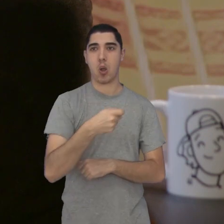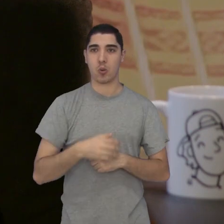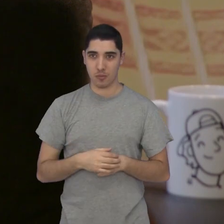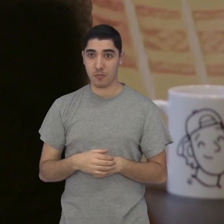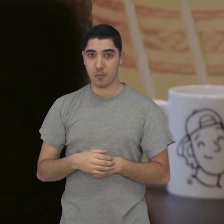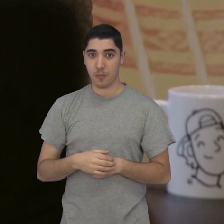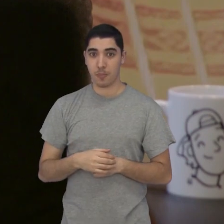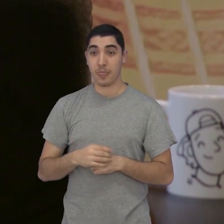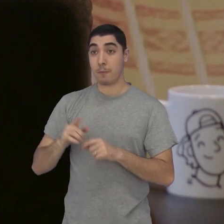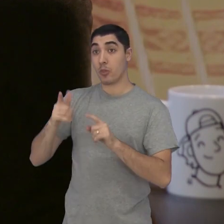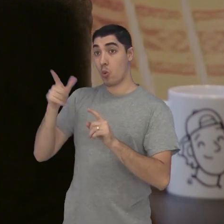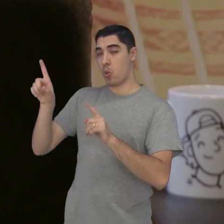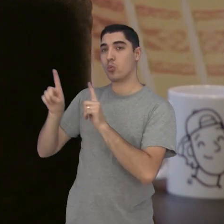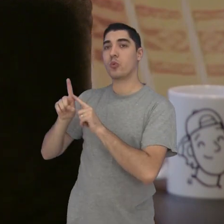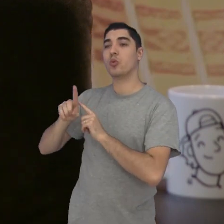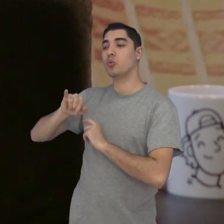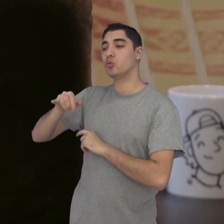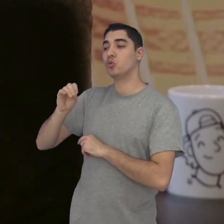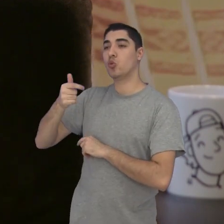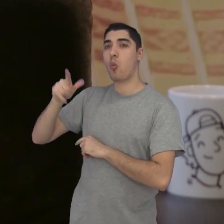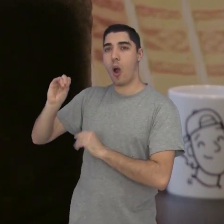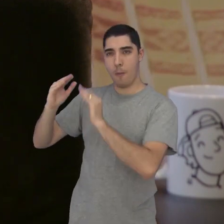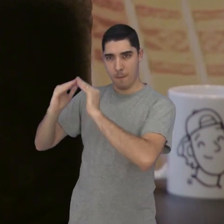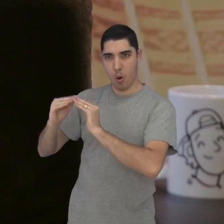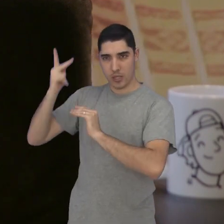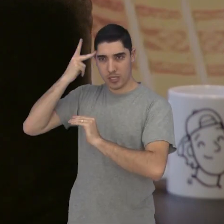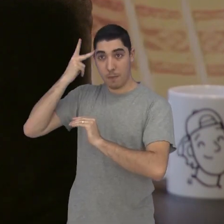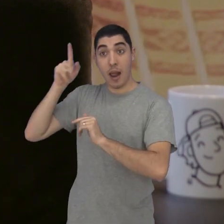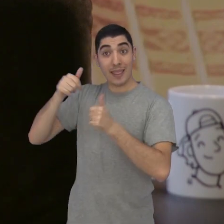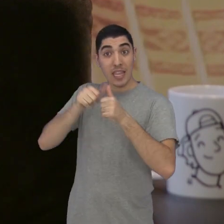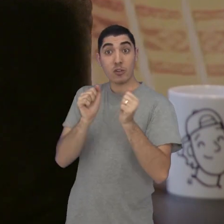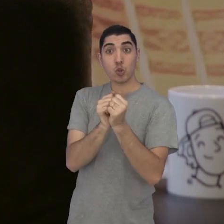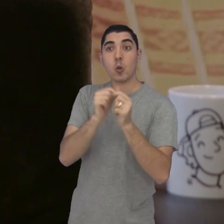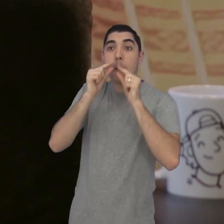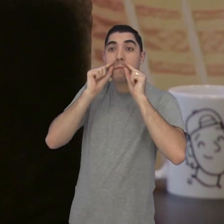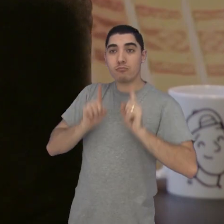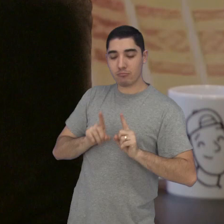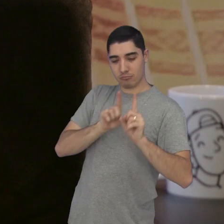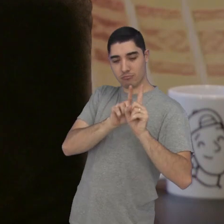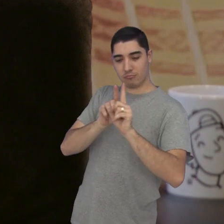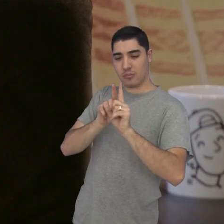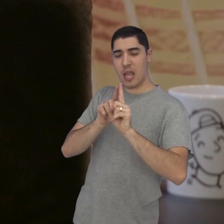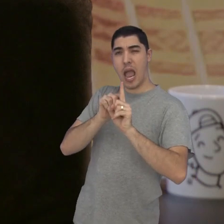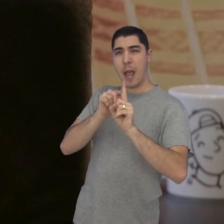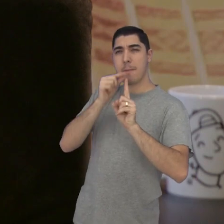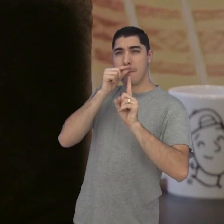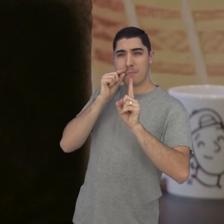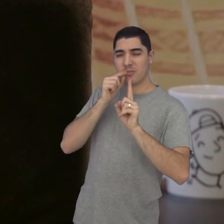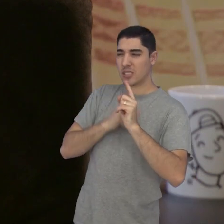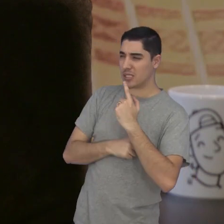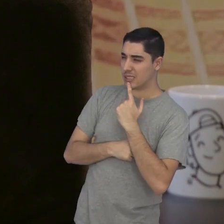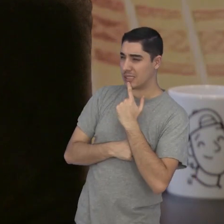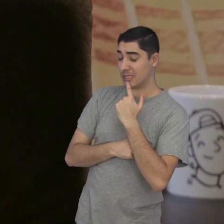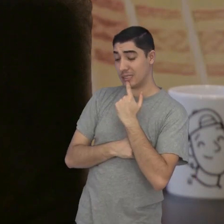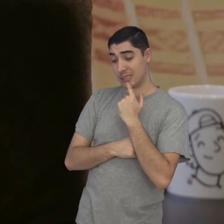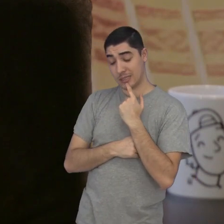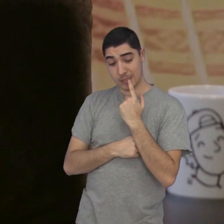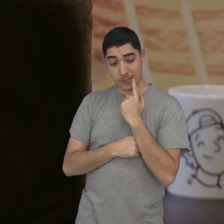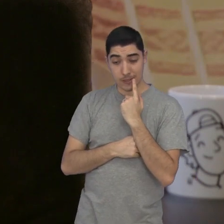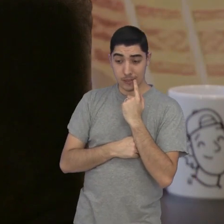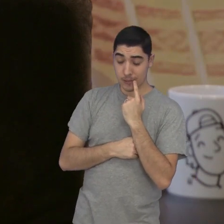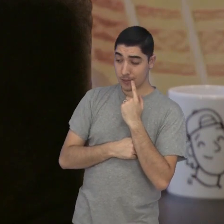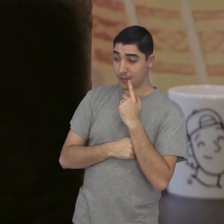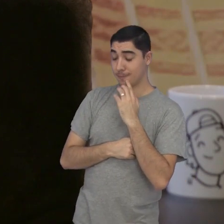O João Restife, que mora em São Paulo, meu amigo, que estava junto com ele nesse momento, disse que o Mazza olhou, ele tinha uma sacada de ficar olhando para o